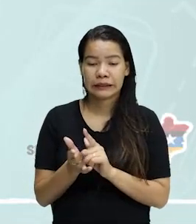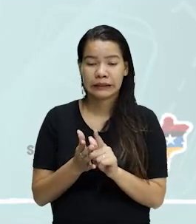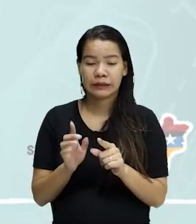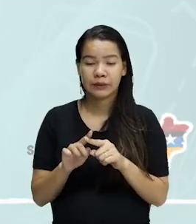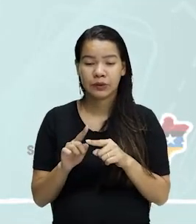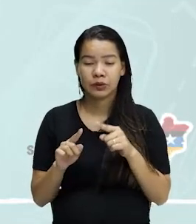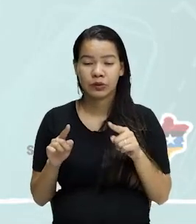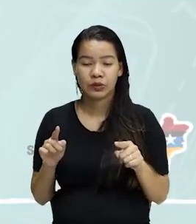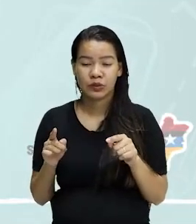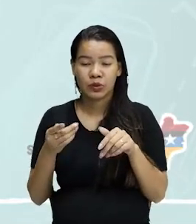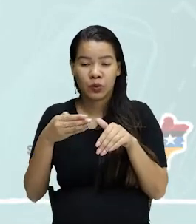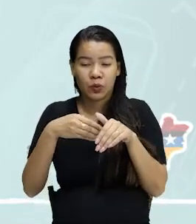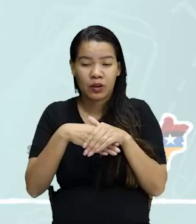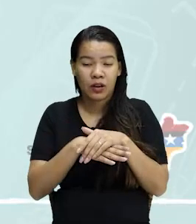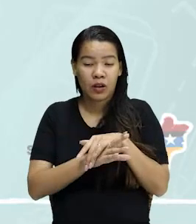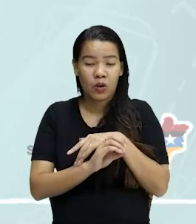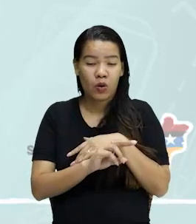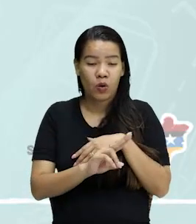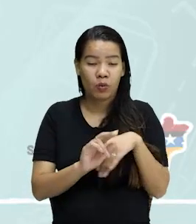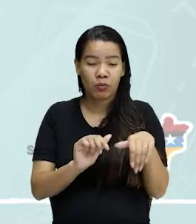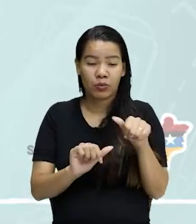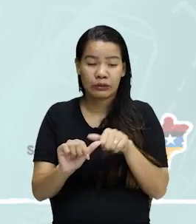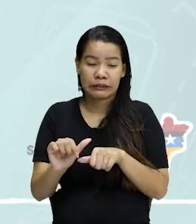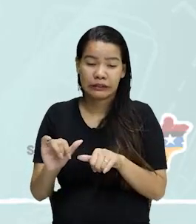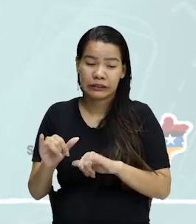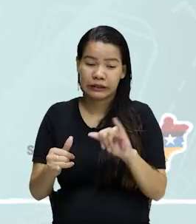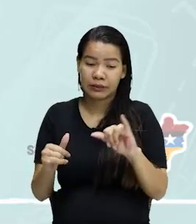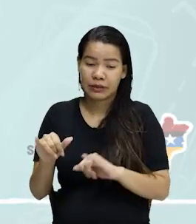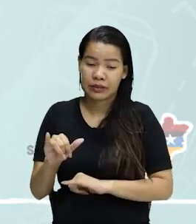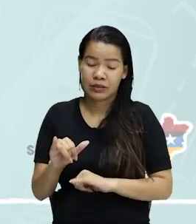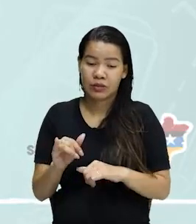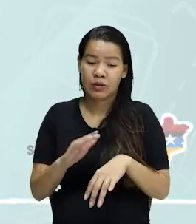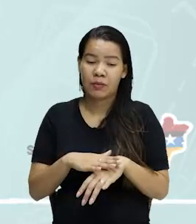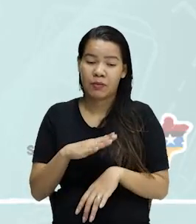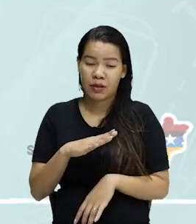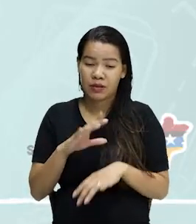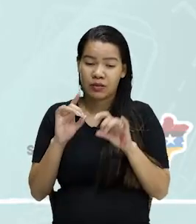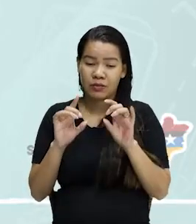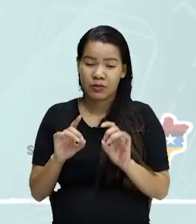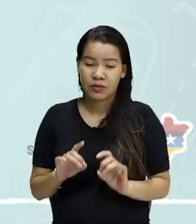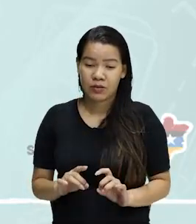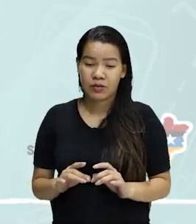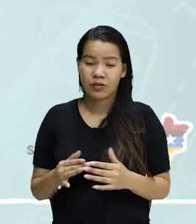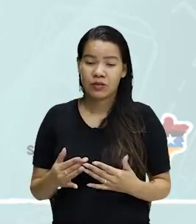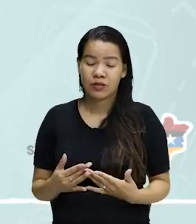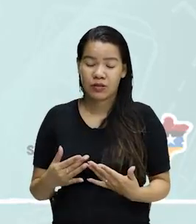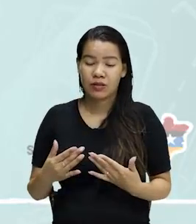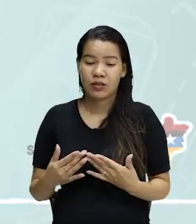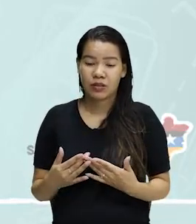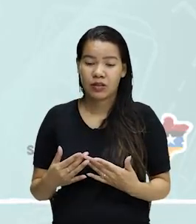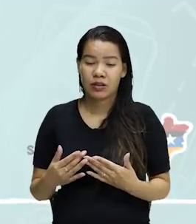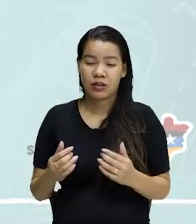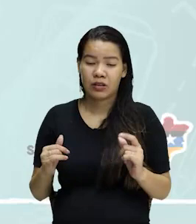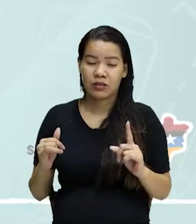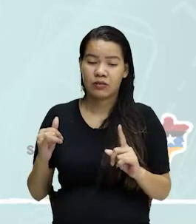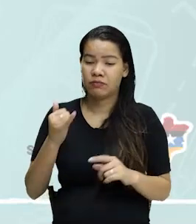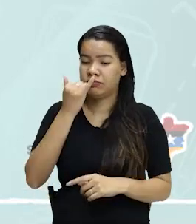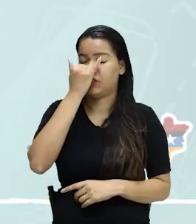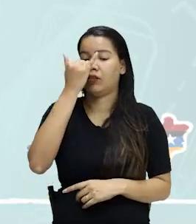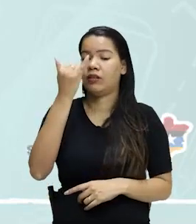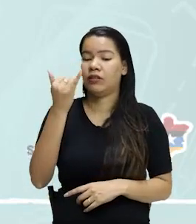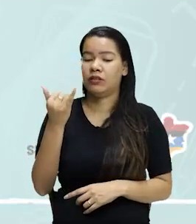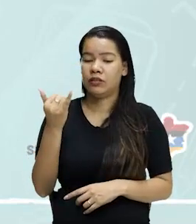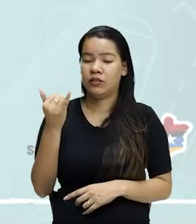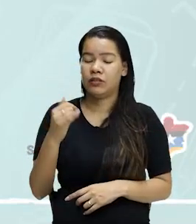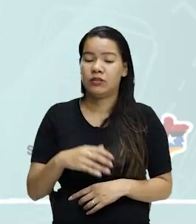guardados ou manipulados estão entre as principais causas de acidentes domésticos. Leia o relato de uma pessoa que perdeu